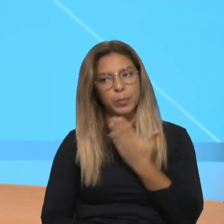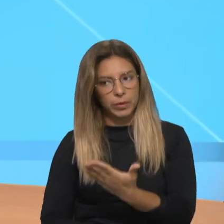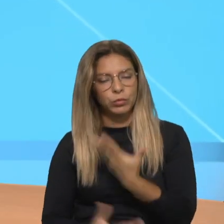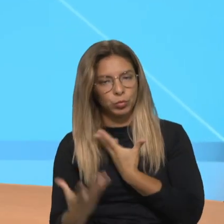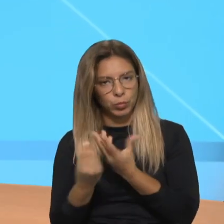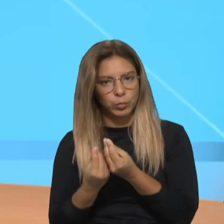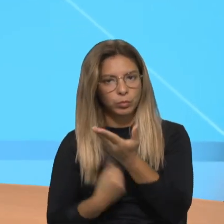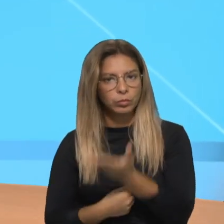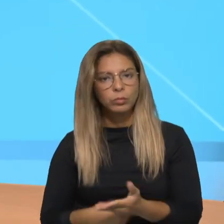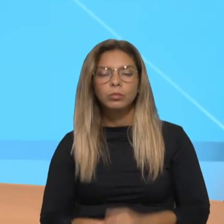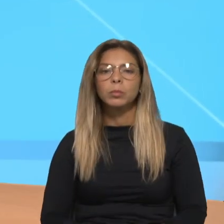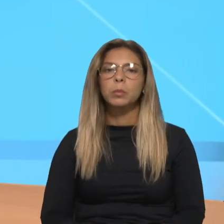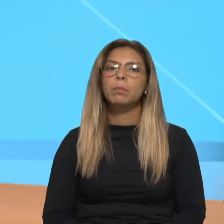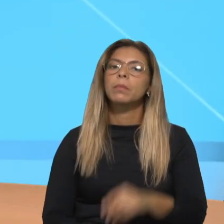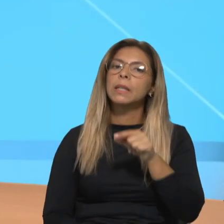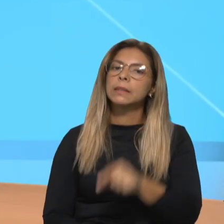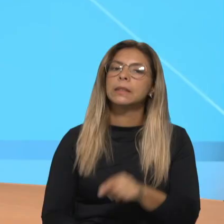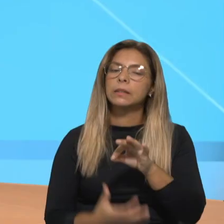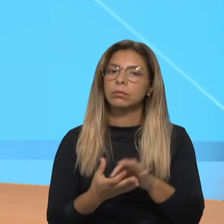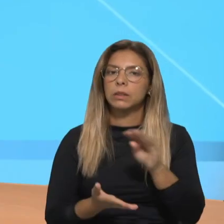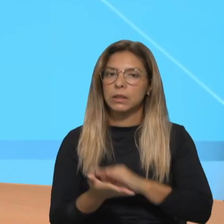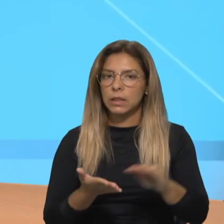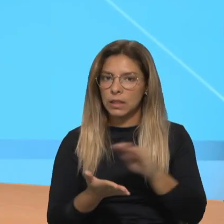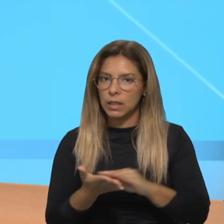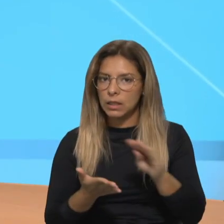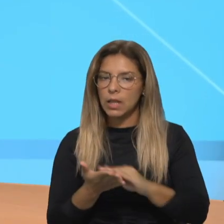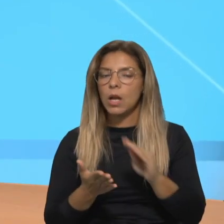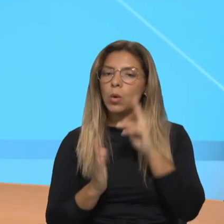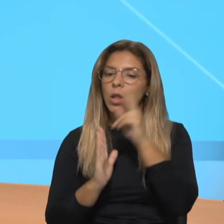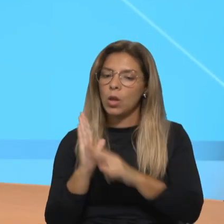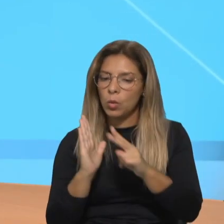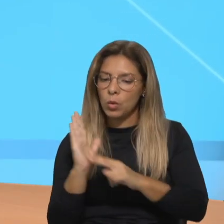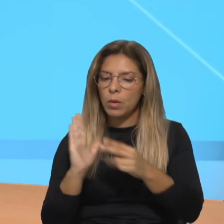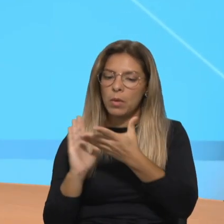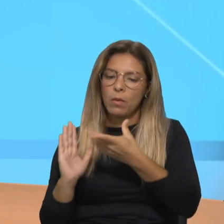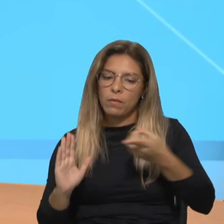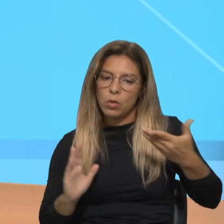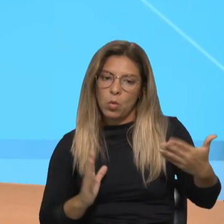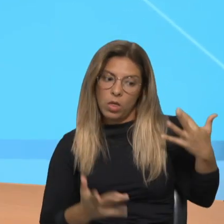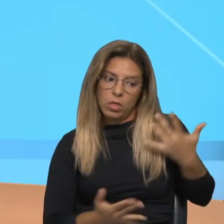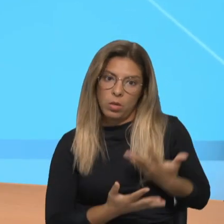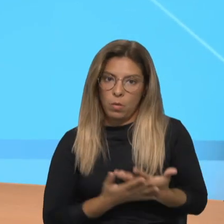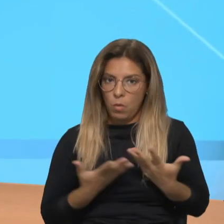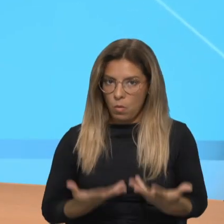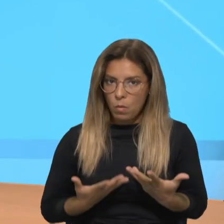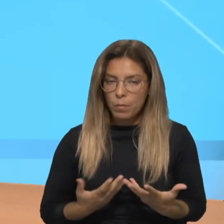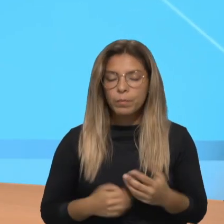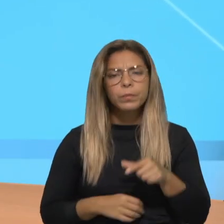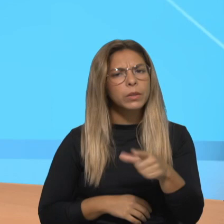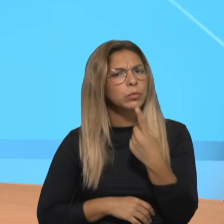desta iniciativa que o Secretariado da Liturgia vai desenvolvendo desde 1991 e perguntava-lhe que